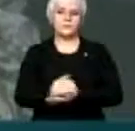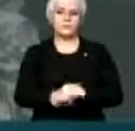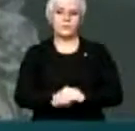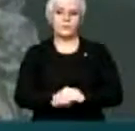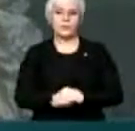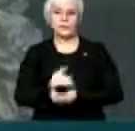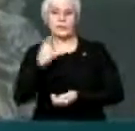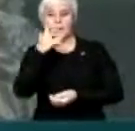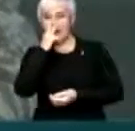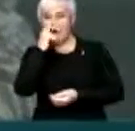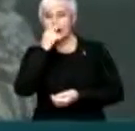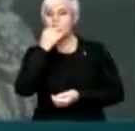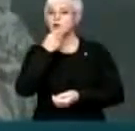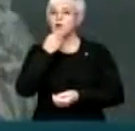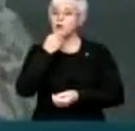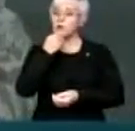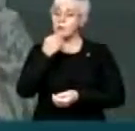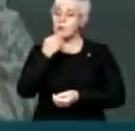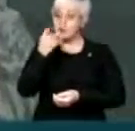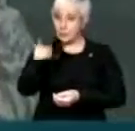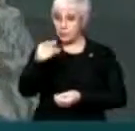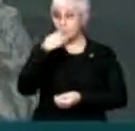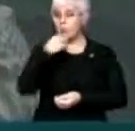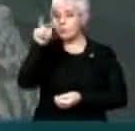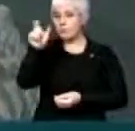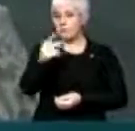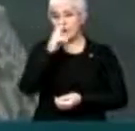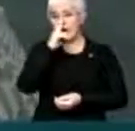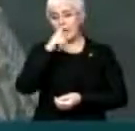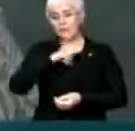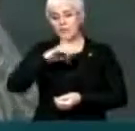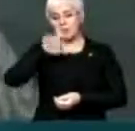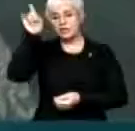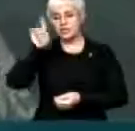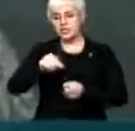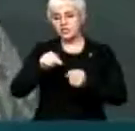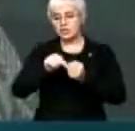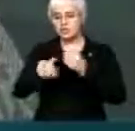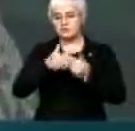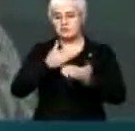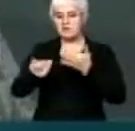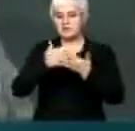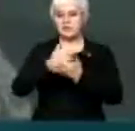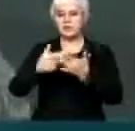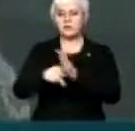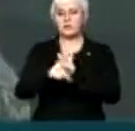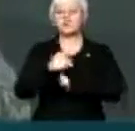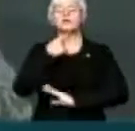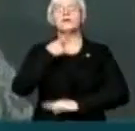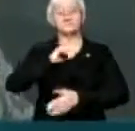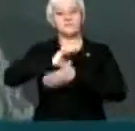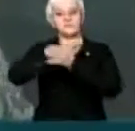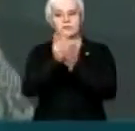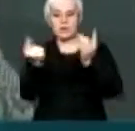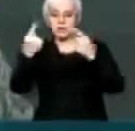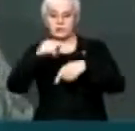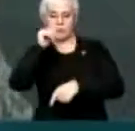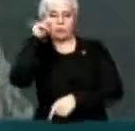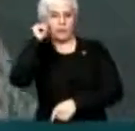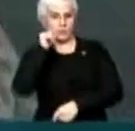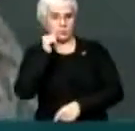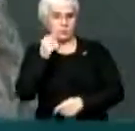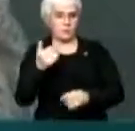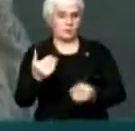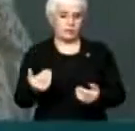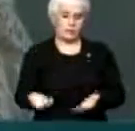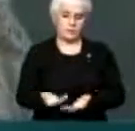inclusive, de maltratá-la, de agredi-la e de possuí-la da forma mais animalesca que a gente encontra por aí